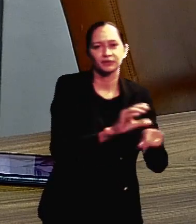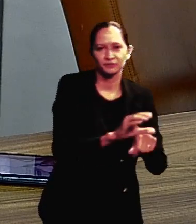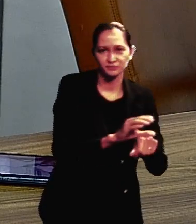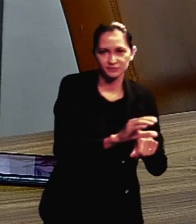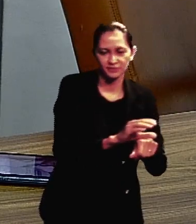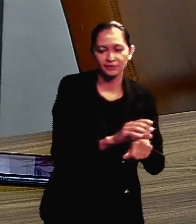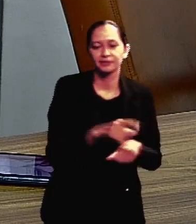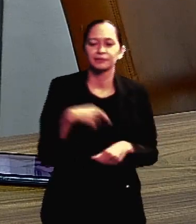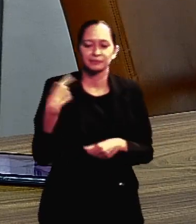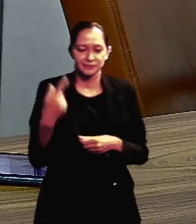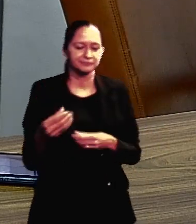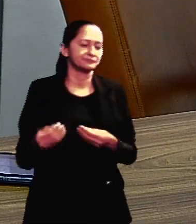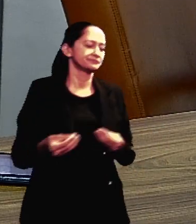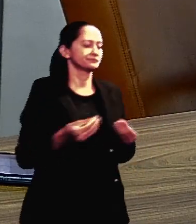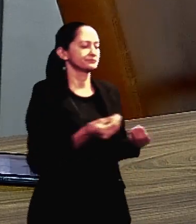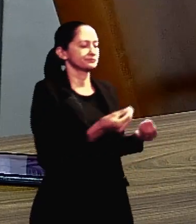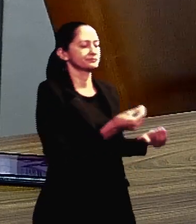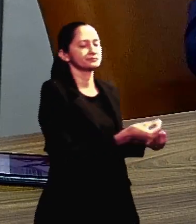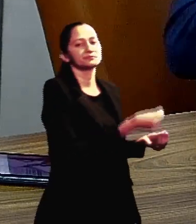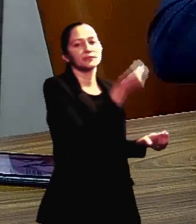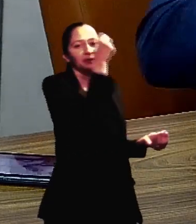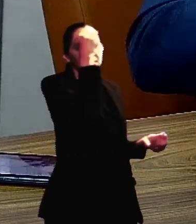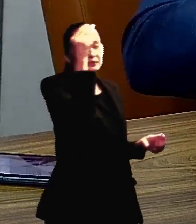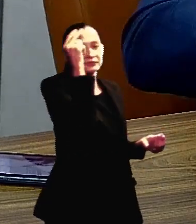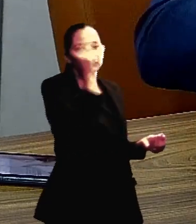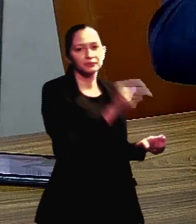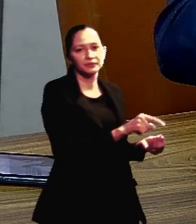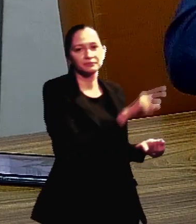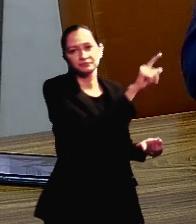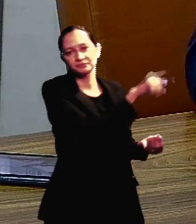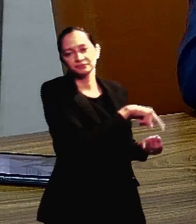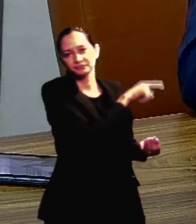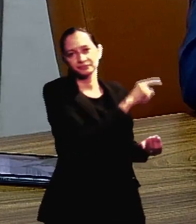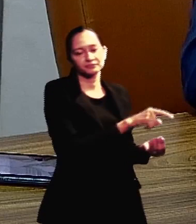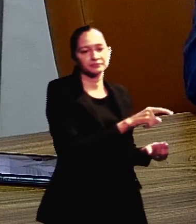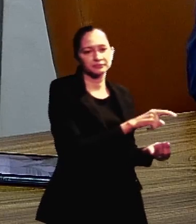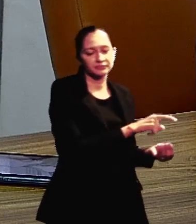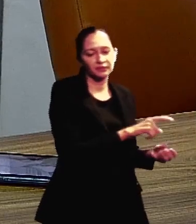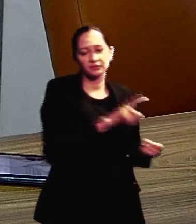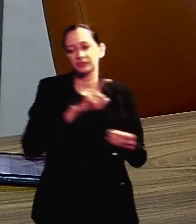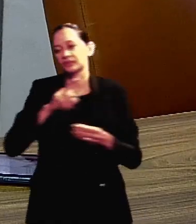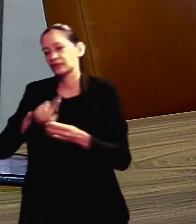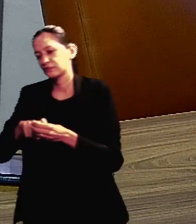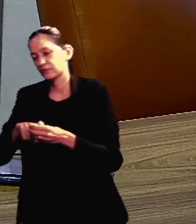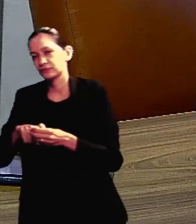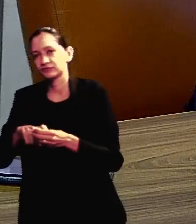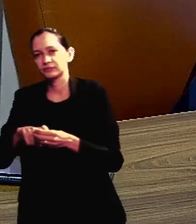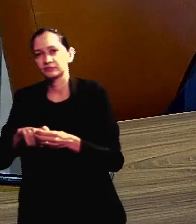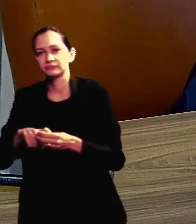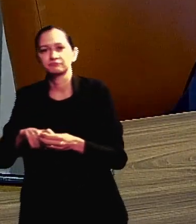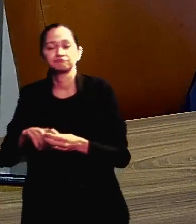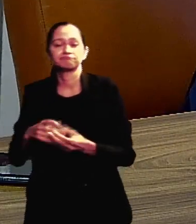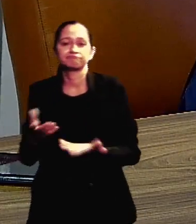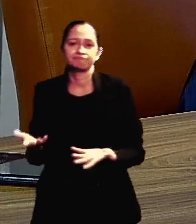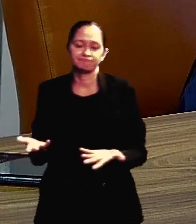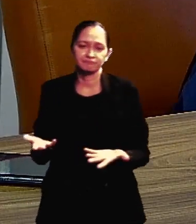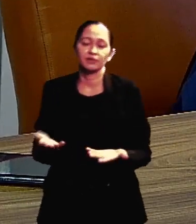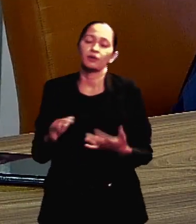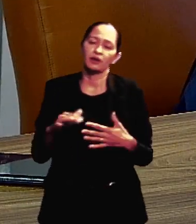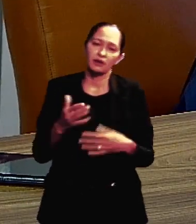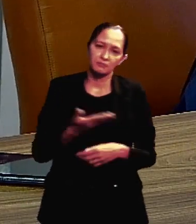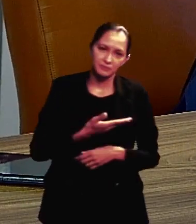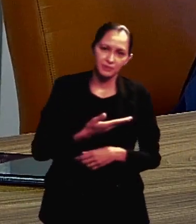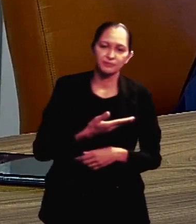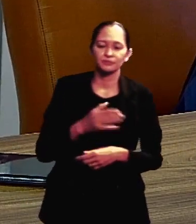todos são vetados, e depois nem eles não conta de defender. Mas meu amigo é o Edgar, meu parceiro, né? Não tenho dúvida aí